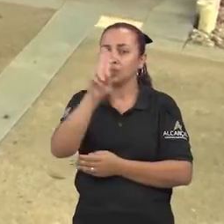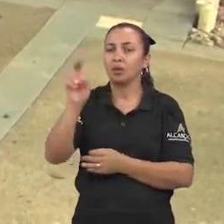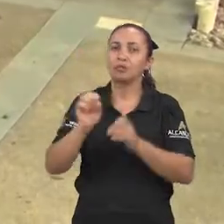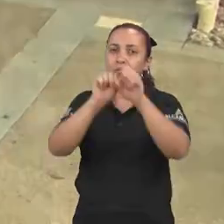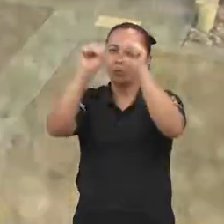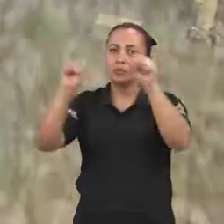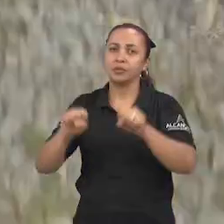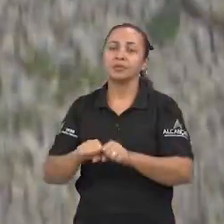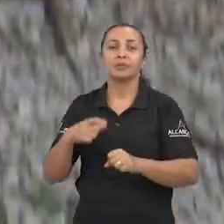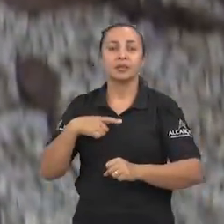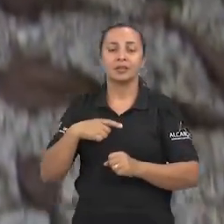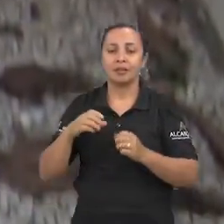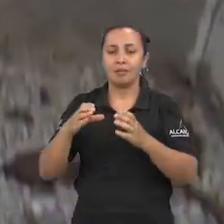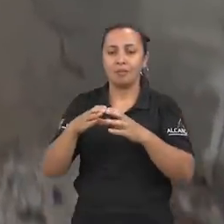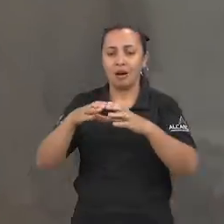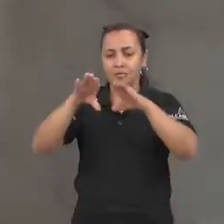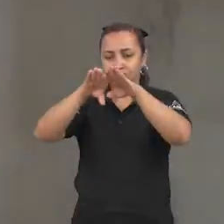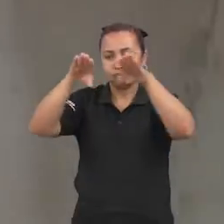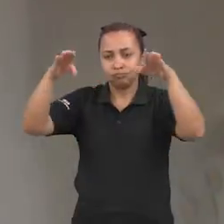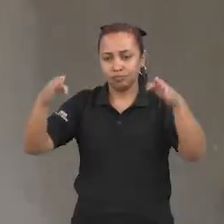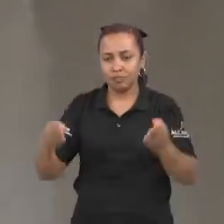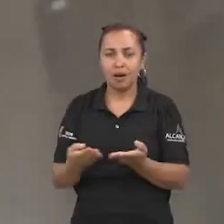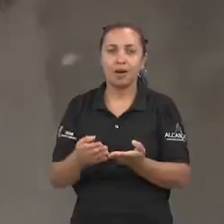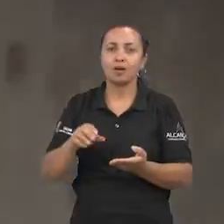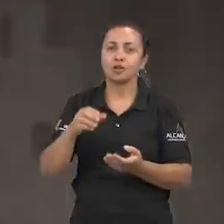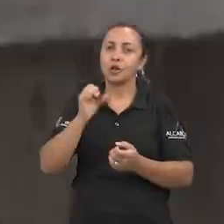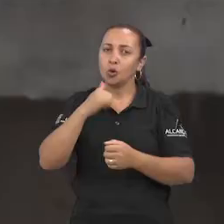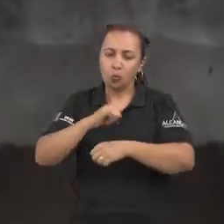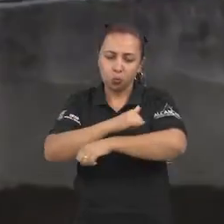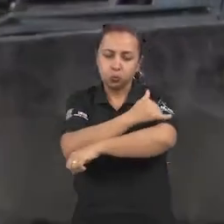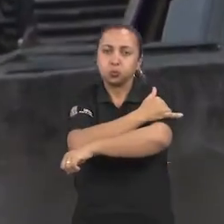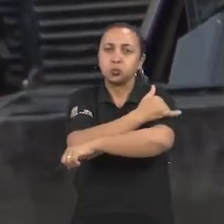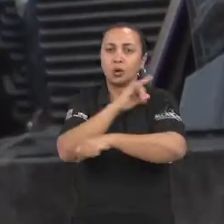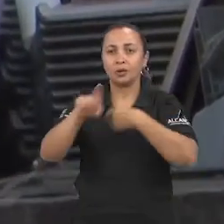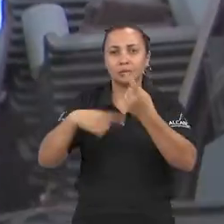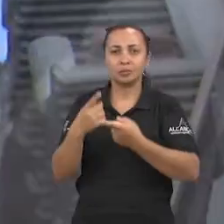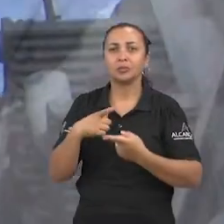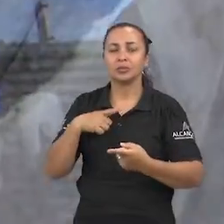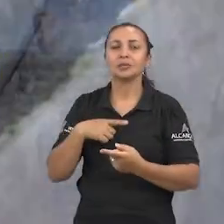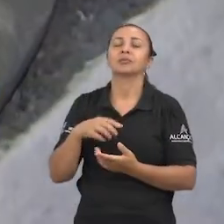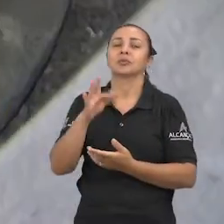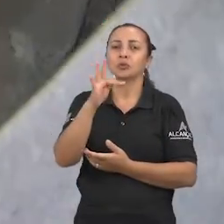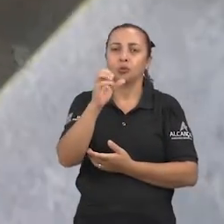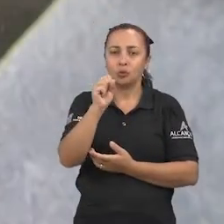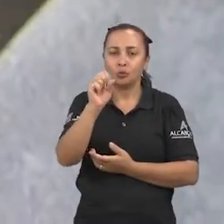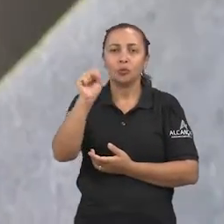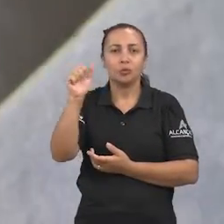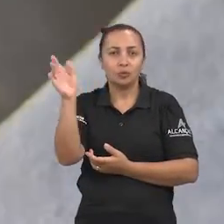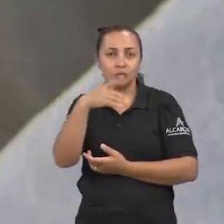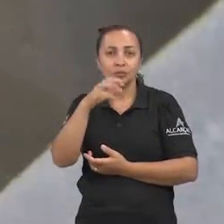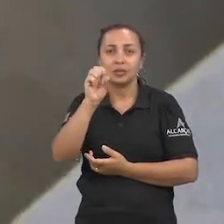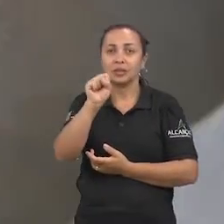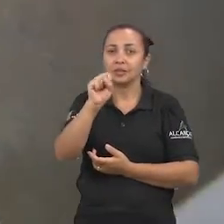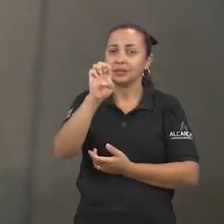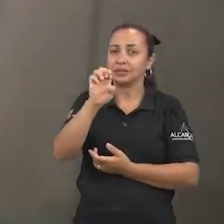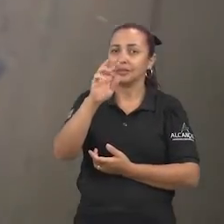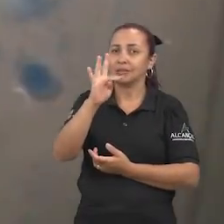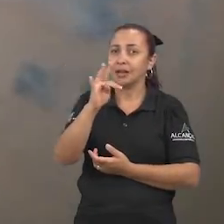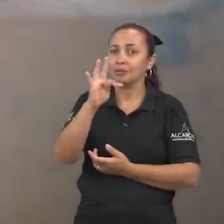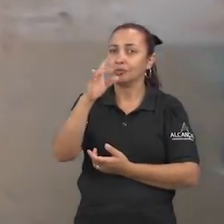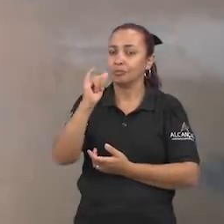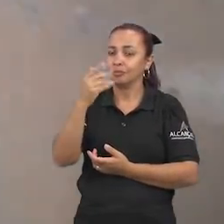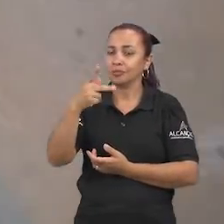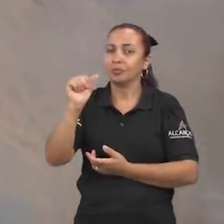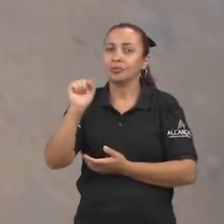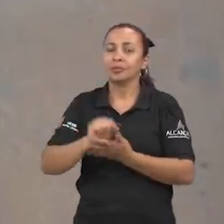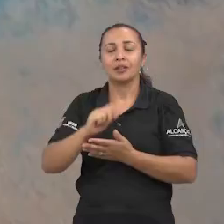sistema, né, que tem uma caixa de gordura inicialmente, depois passa por um sistema de fossa séptica, depois da fossa séptica falta